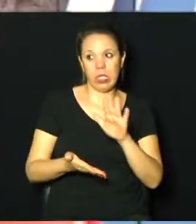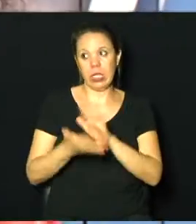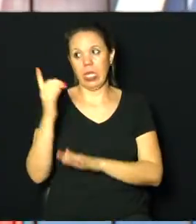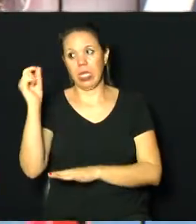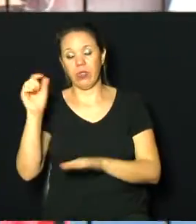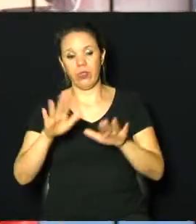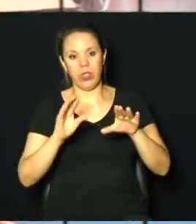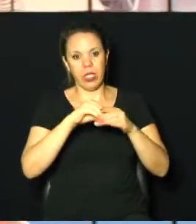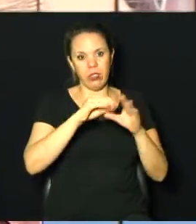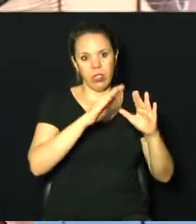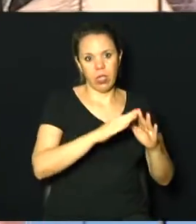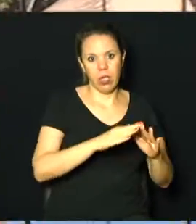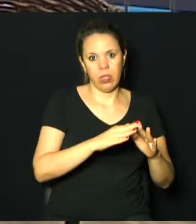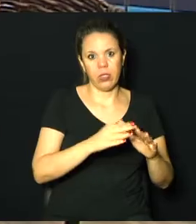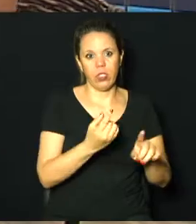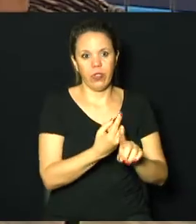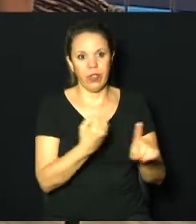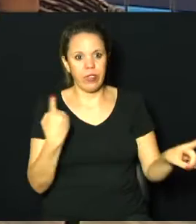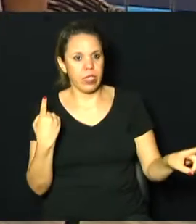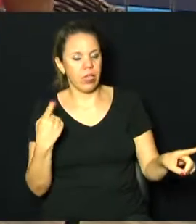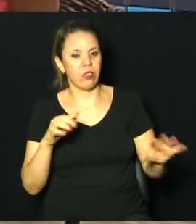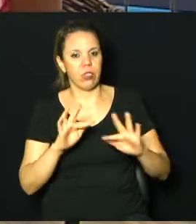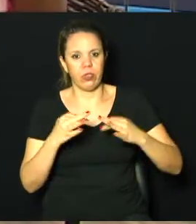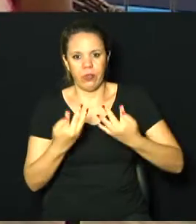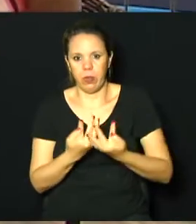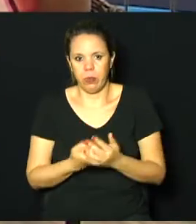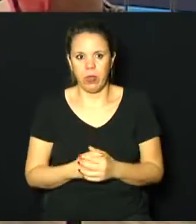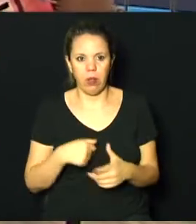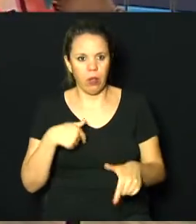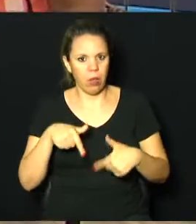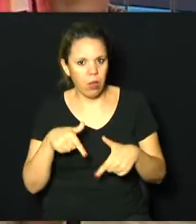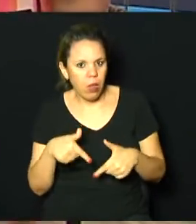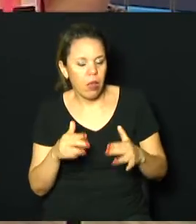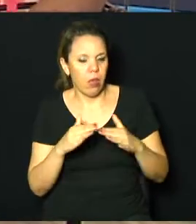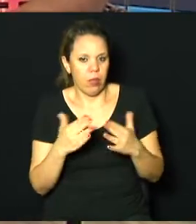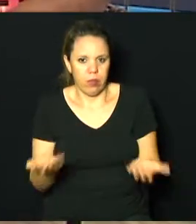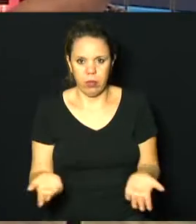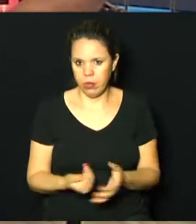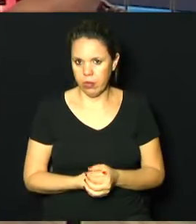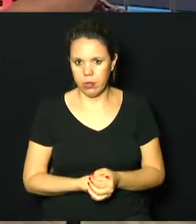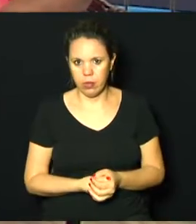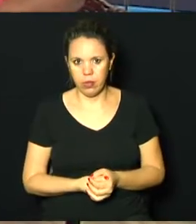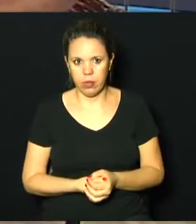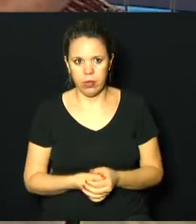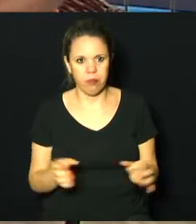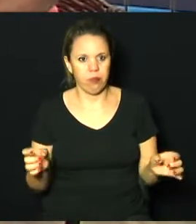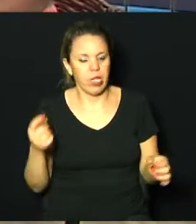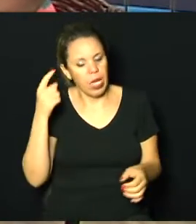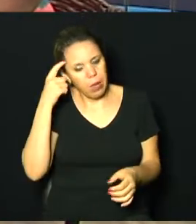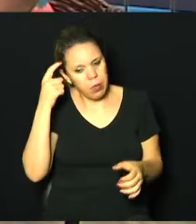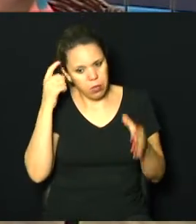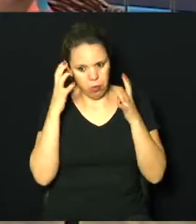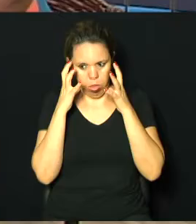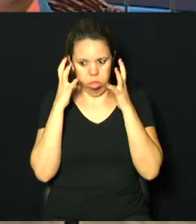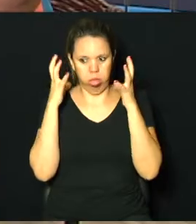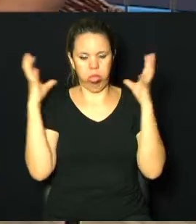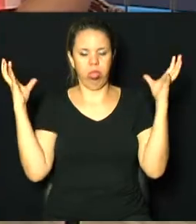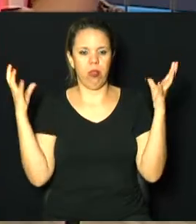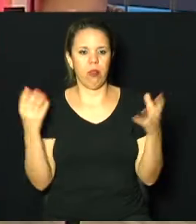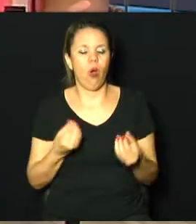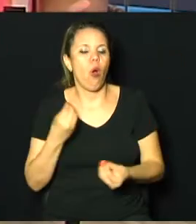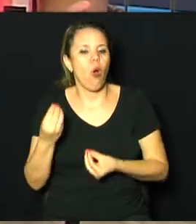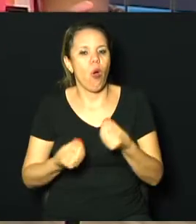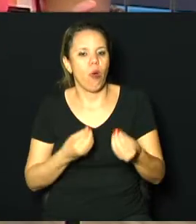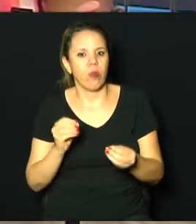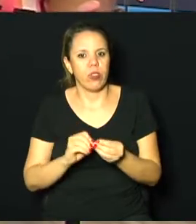ficamos afastados da nossa família ou ficamos trabalhando em casa. Aí a cabeça não aguenta mesmo. Como